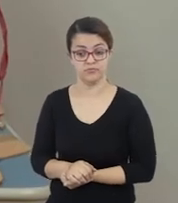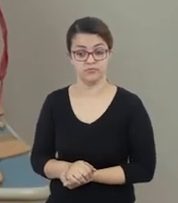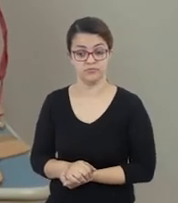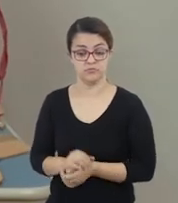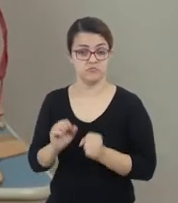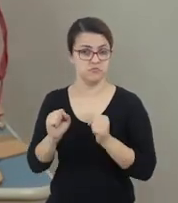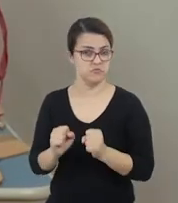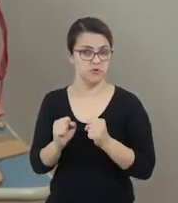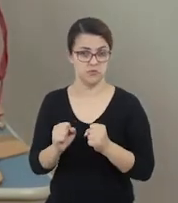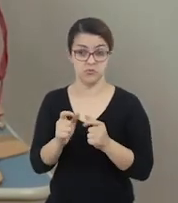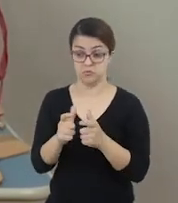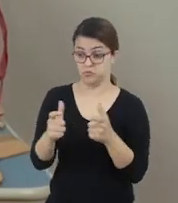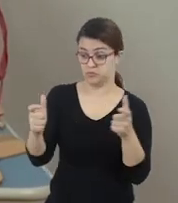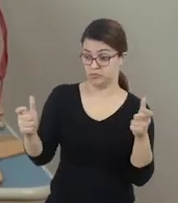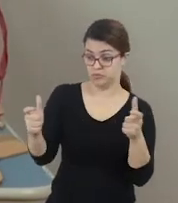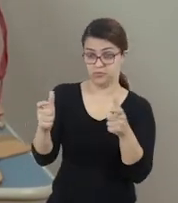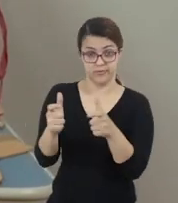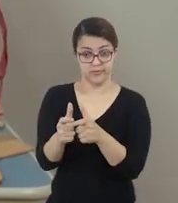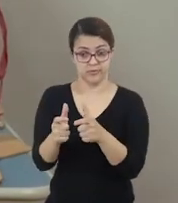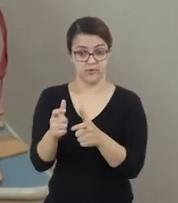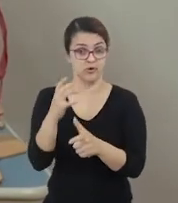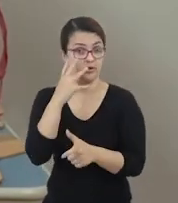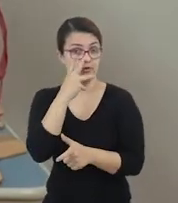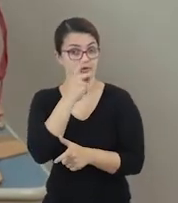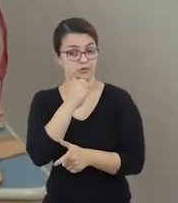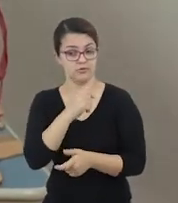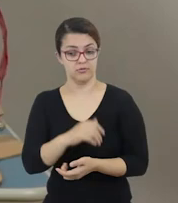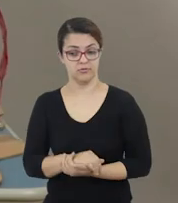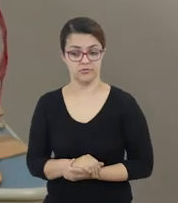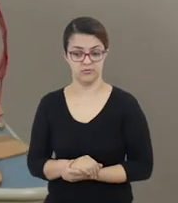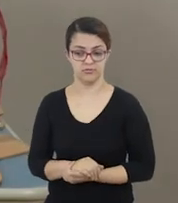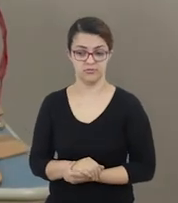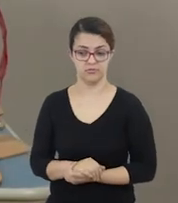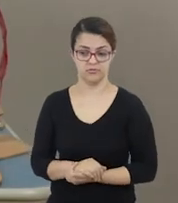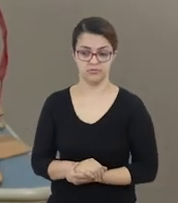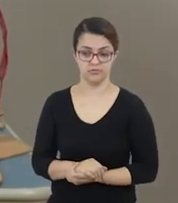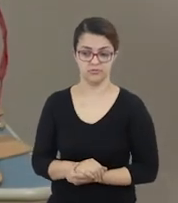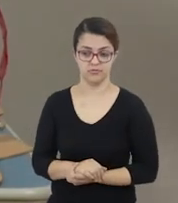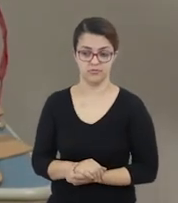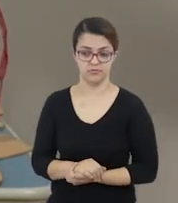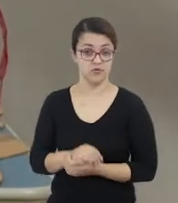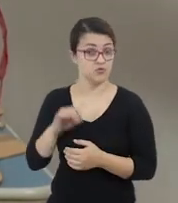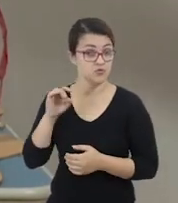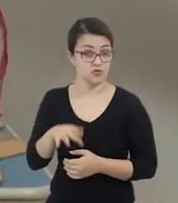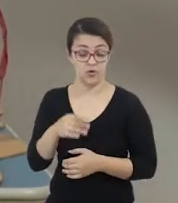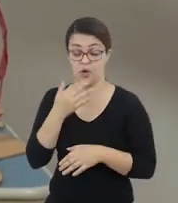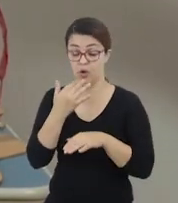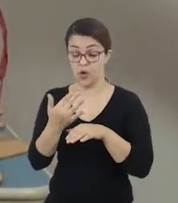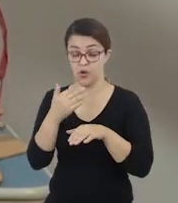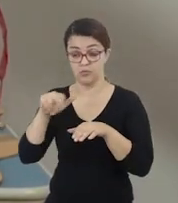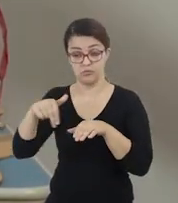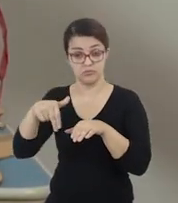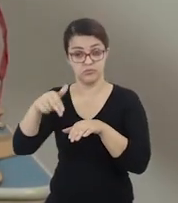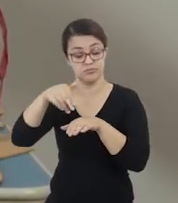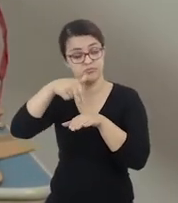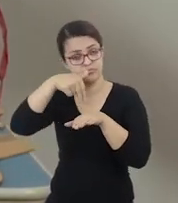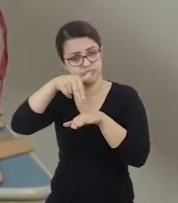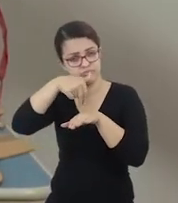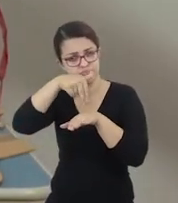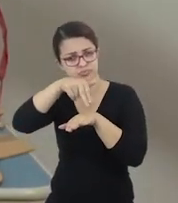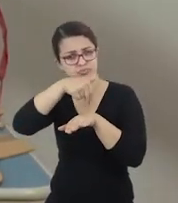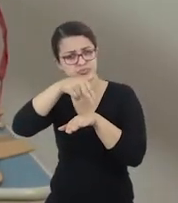podem fazer do tamanho que vocês quiserem. Olha que linda que ela fica. Olha que gracinha. E depois é só pintar. Pode usar